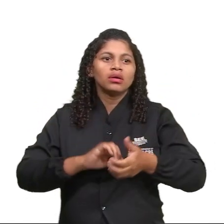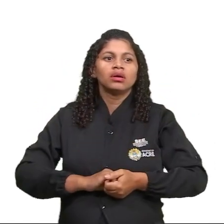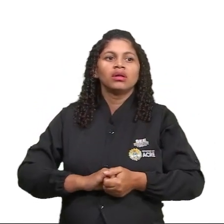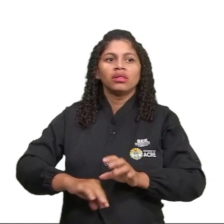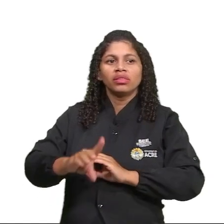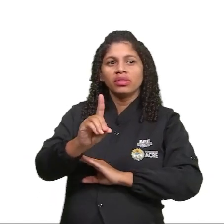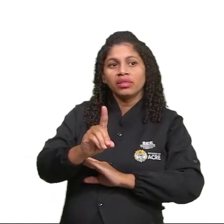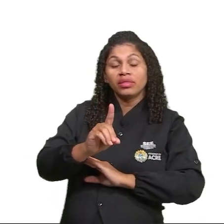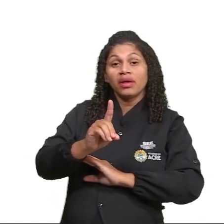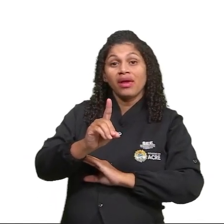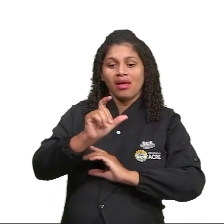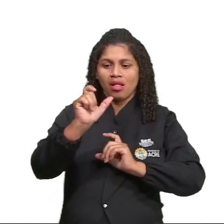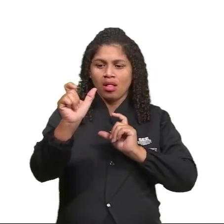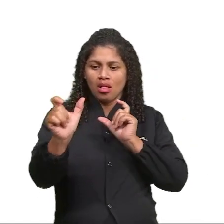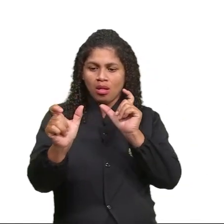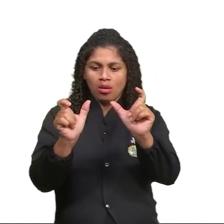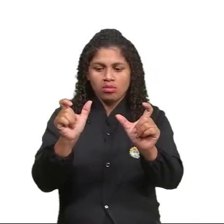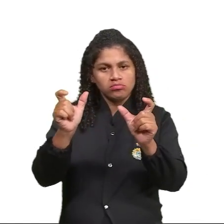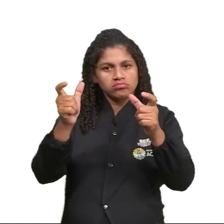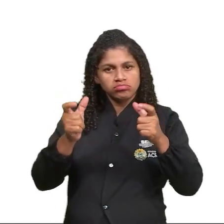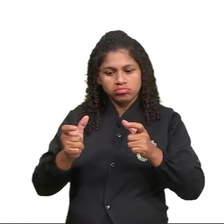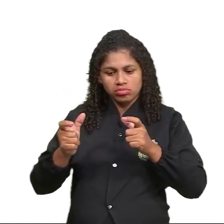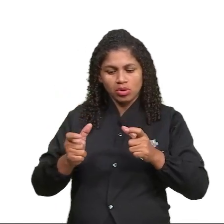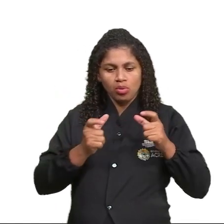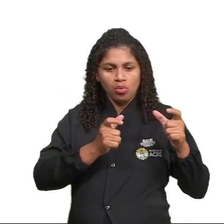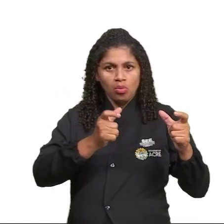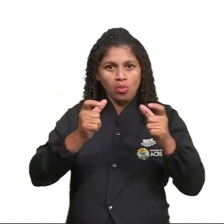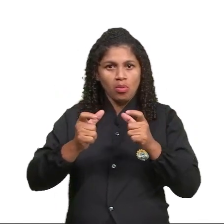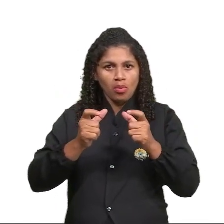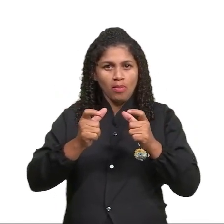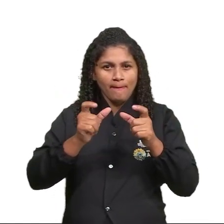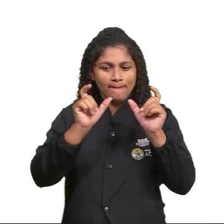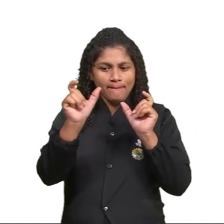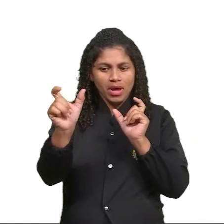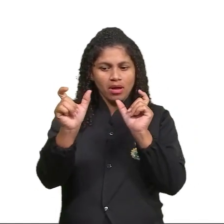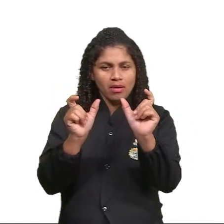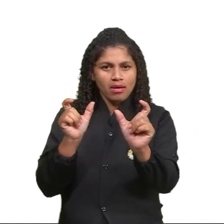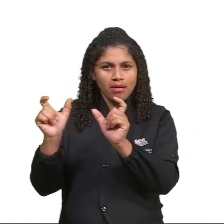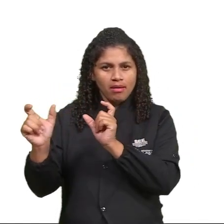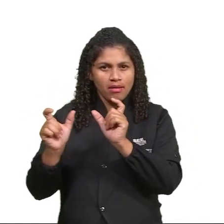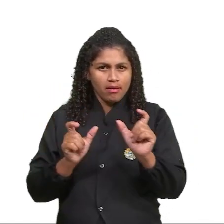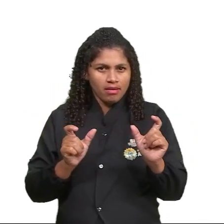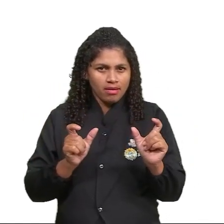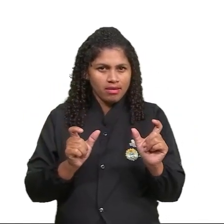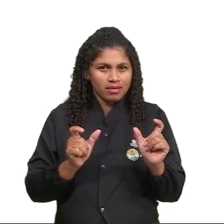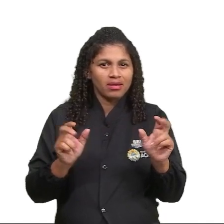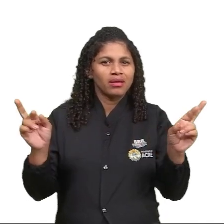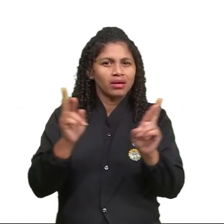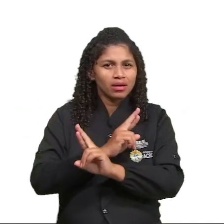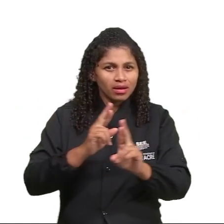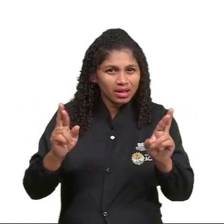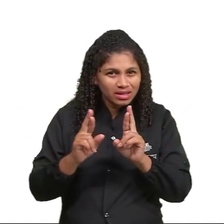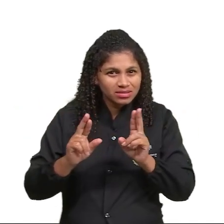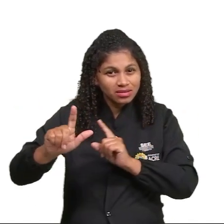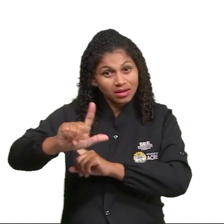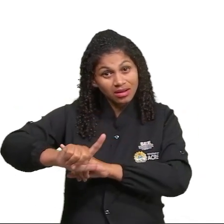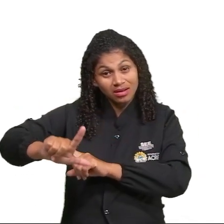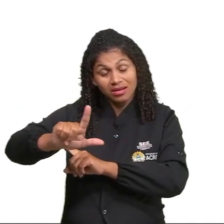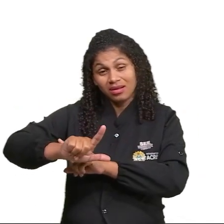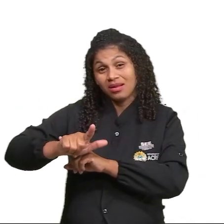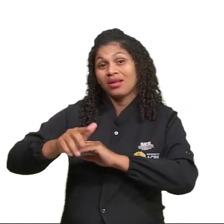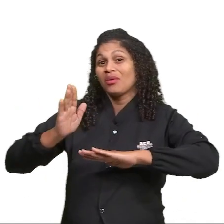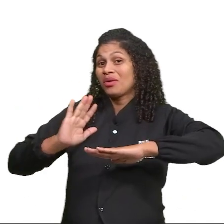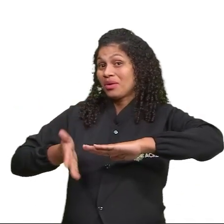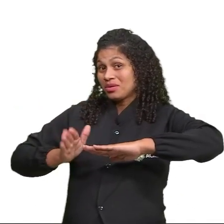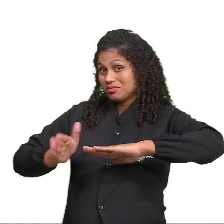das palavras. Aqui você vai excluir já, porque a disposição das palavras é referente à literatura contemporânea,